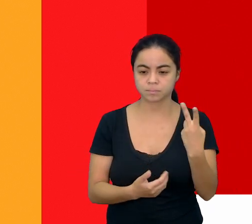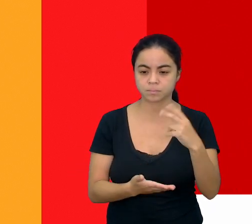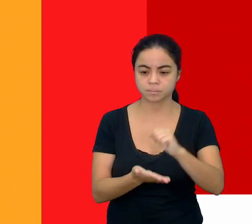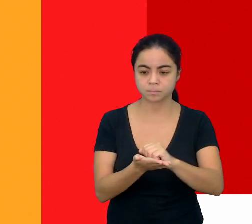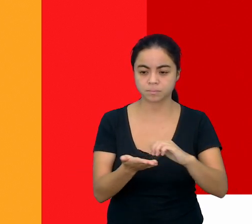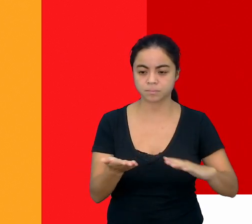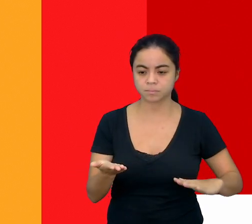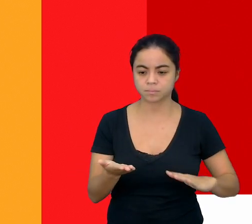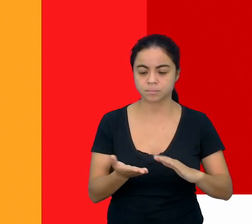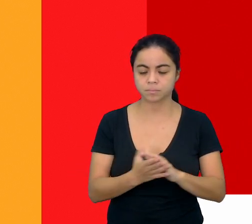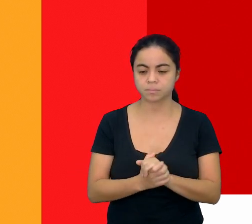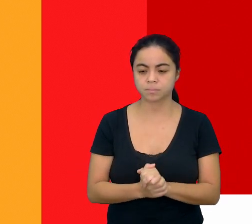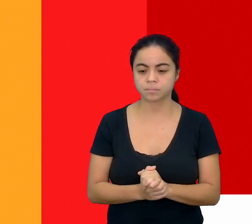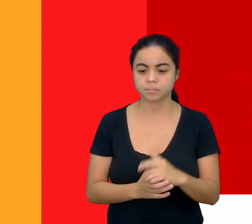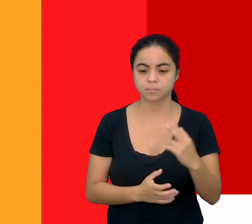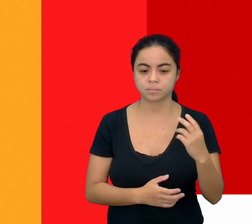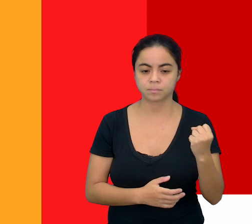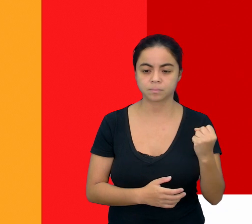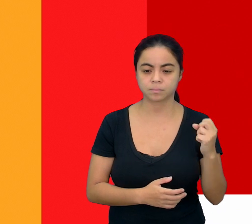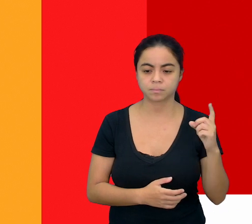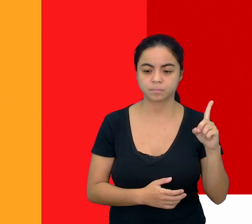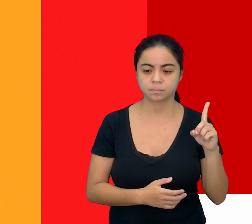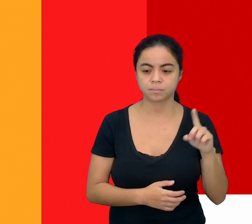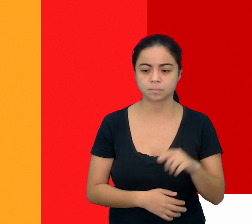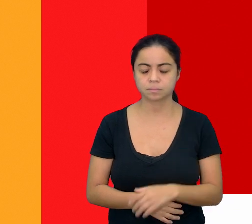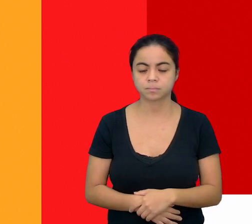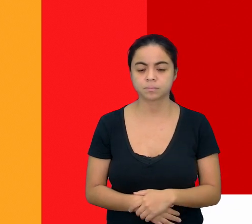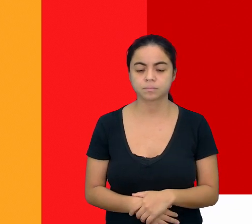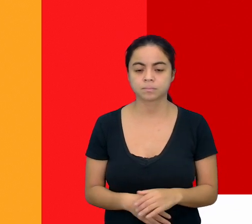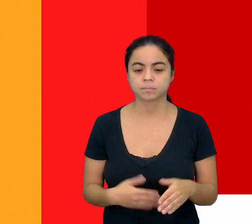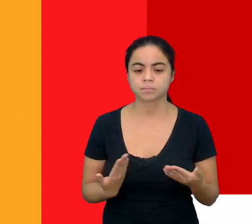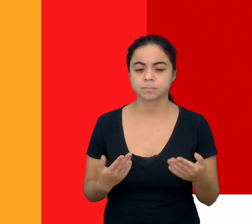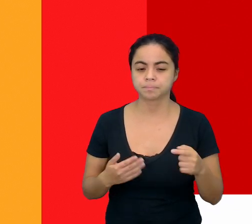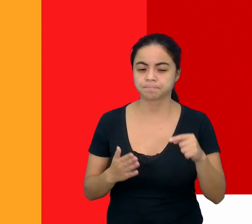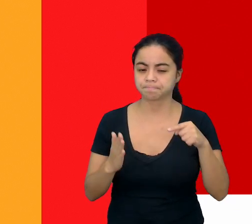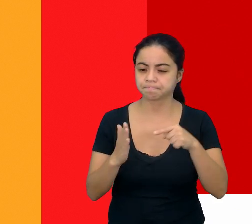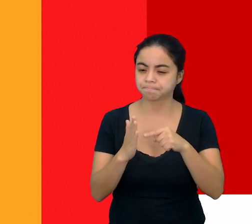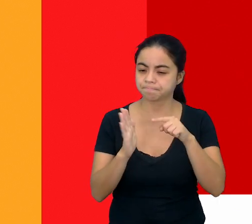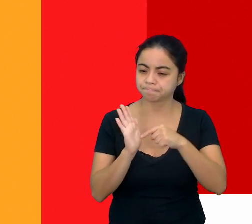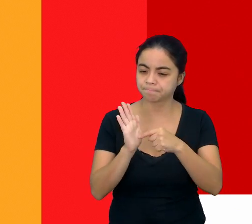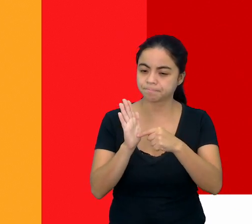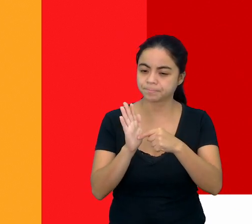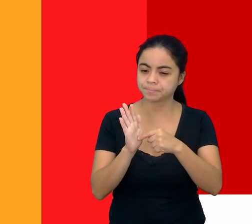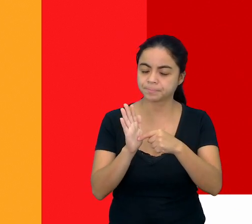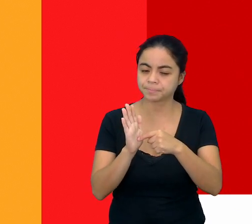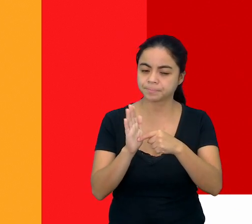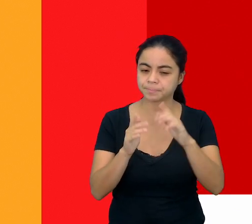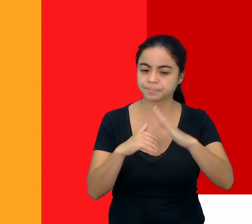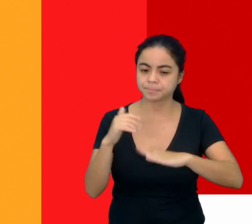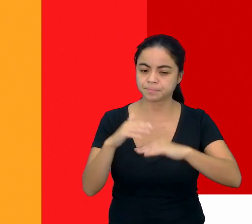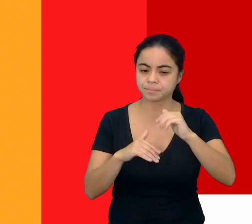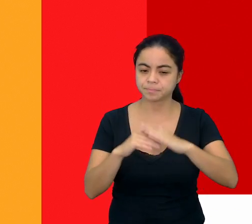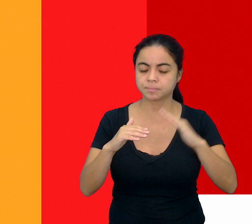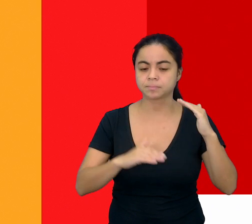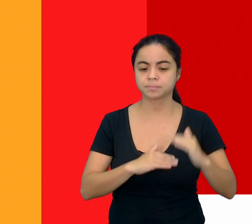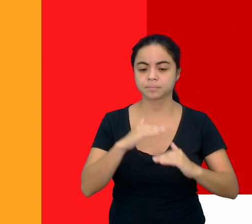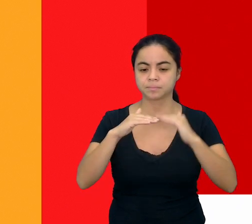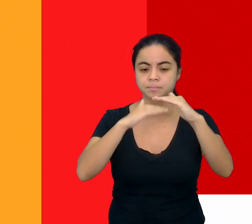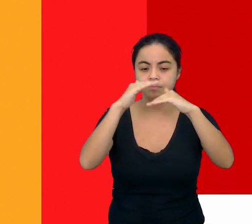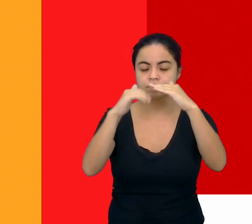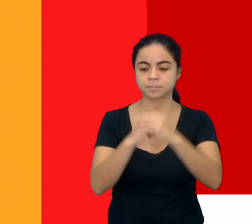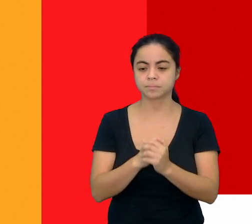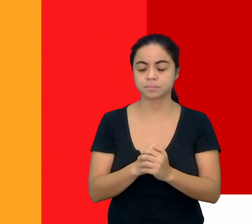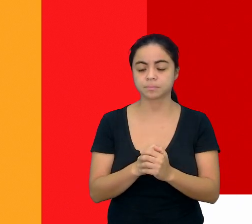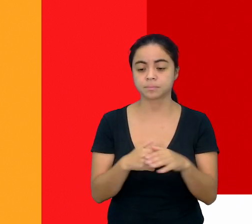atividades da sequência didática e de identificar como, por meio delas, algumas habilidades são desenvolvidas, ou